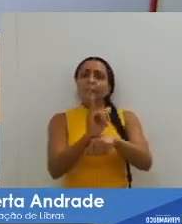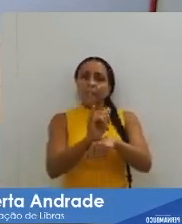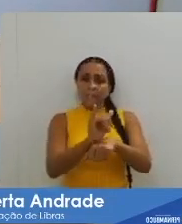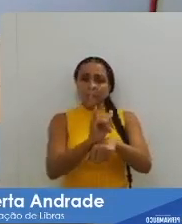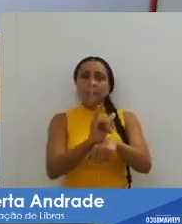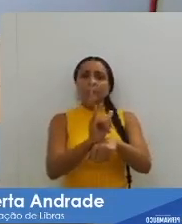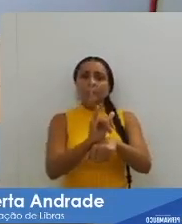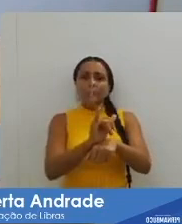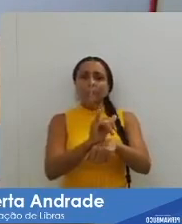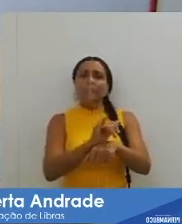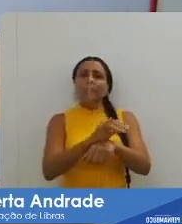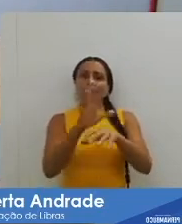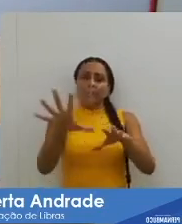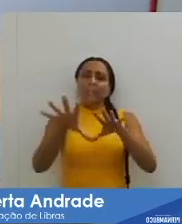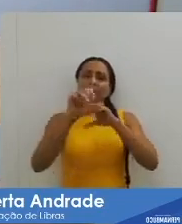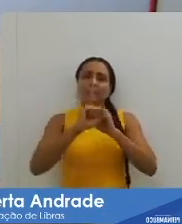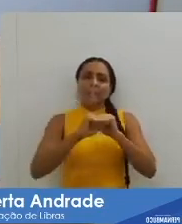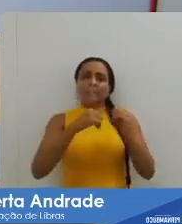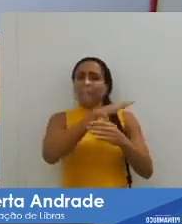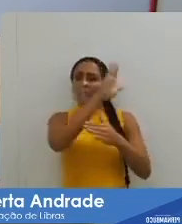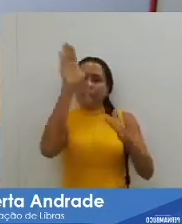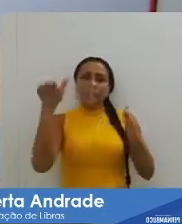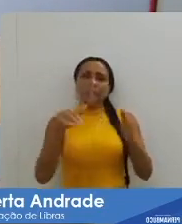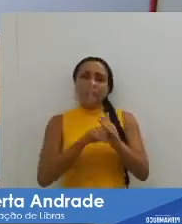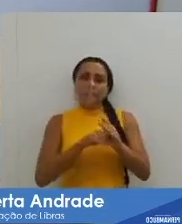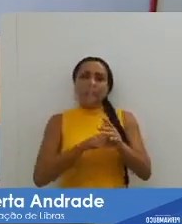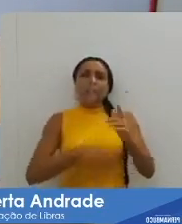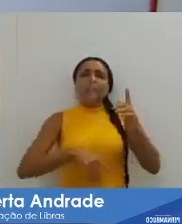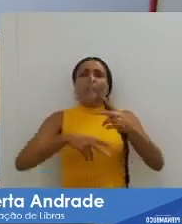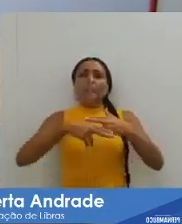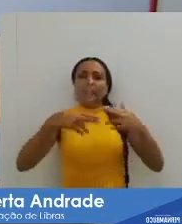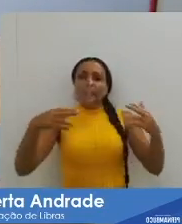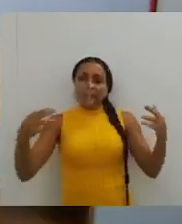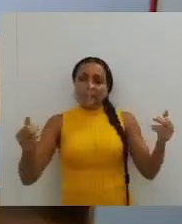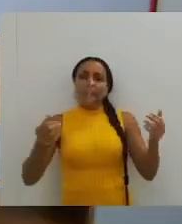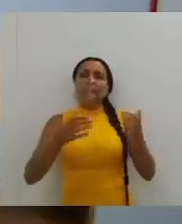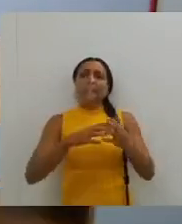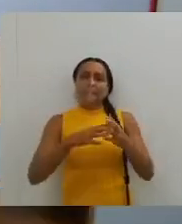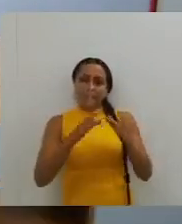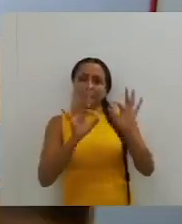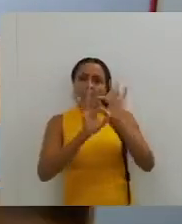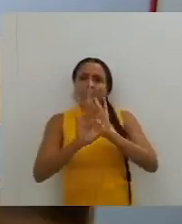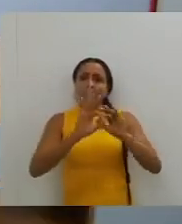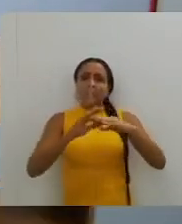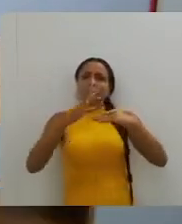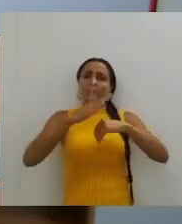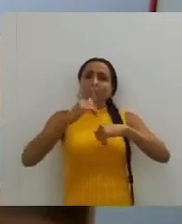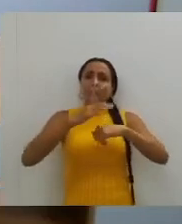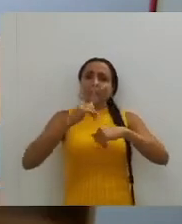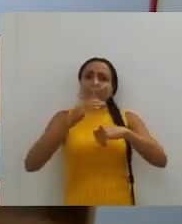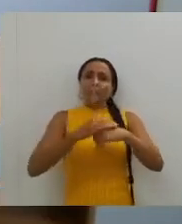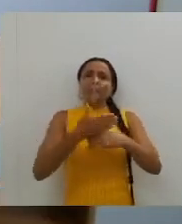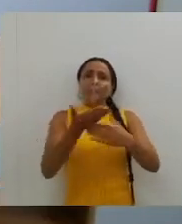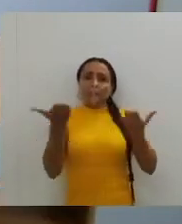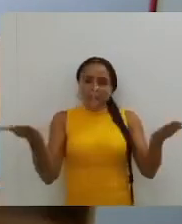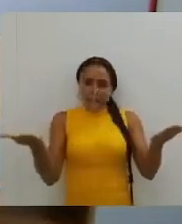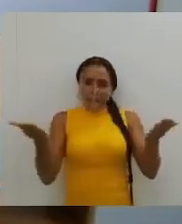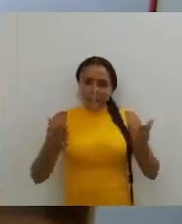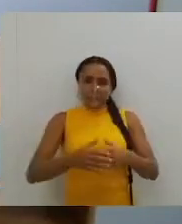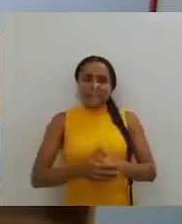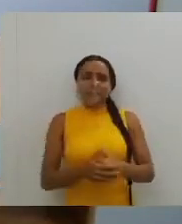inscreve para receber todo esse nosso material preparado com muito carinho, com muito cuidado para você.